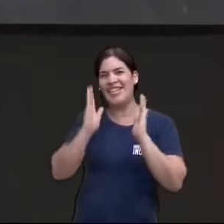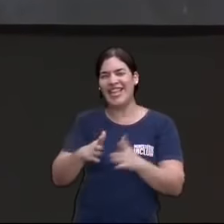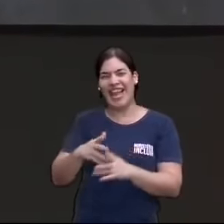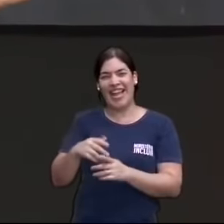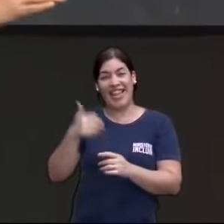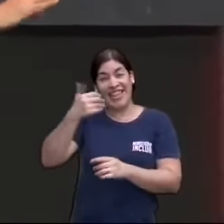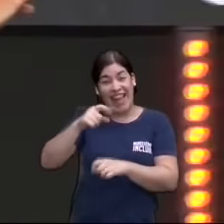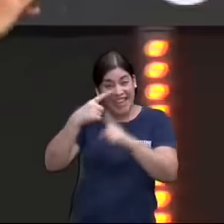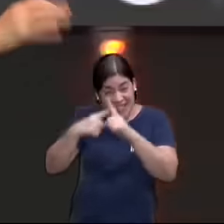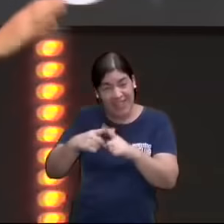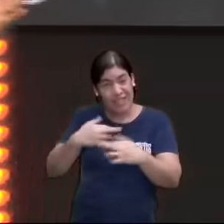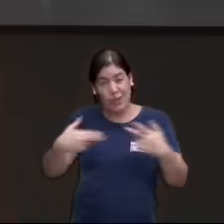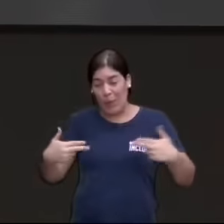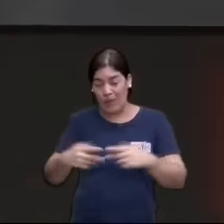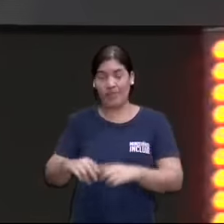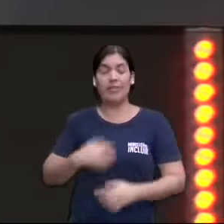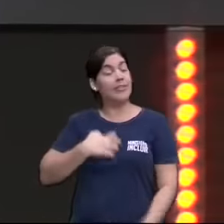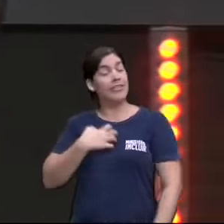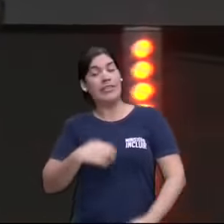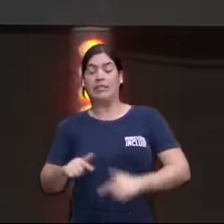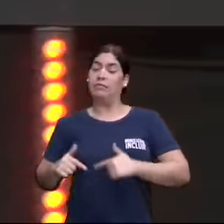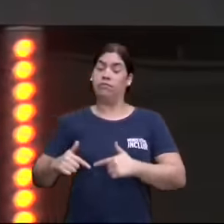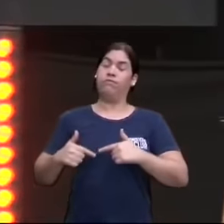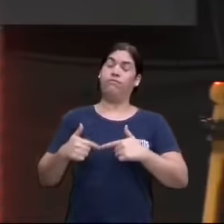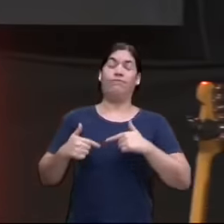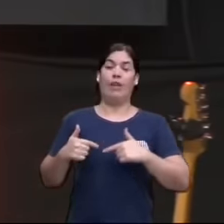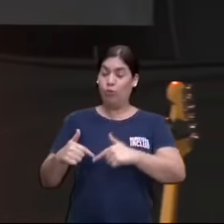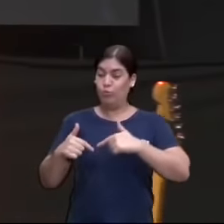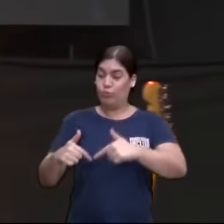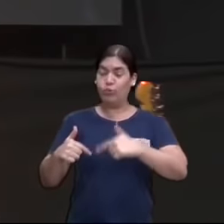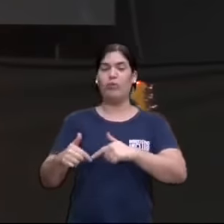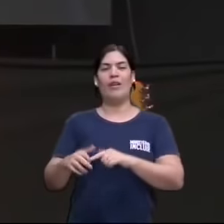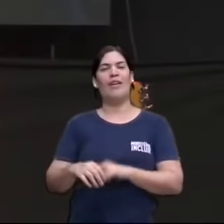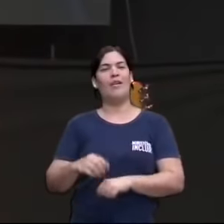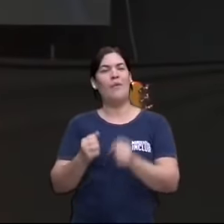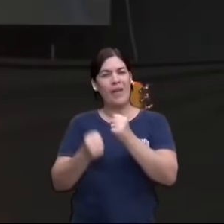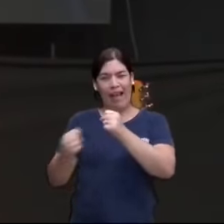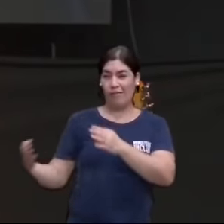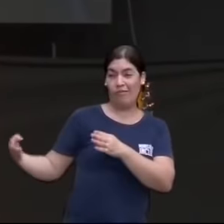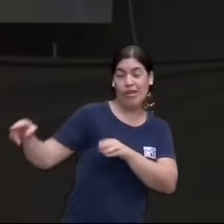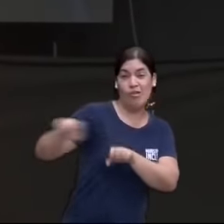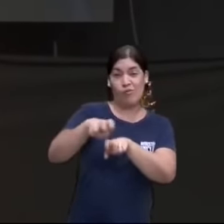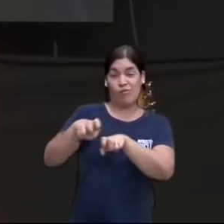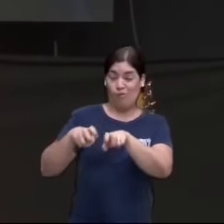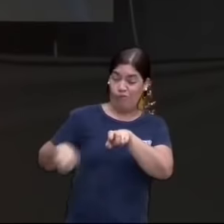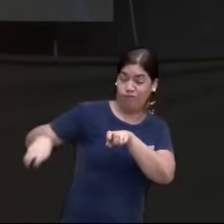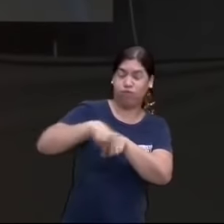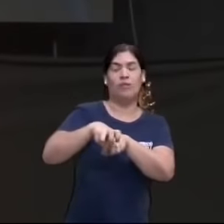Daqui até o centro dá para se arrepender umas 10 vezes, porque 10 vezes, quando o cara dá aquela fechada, o outro vem assim,